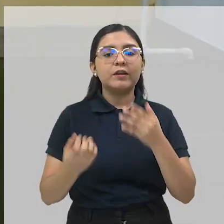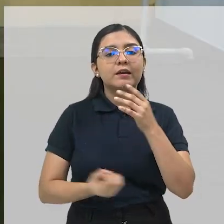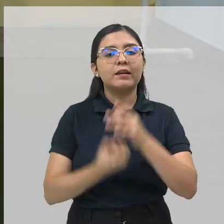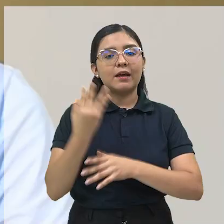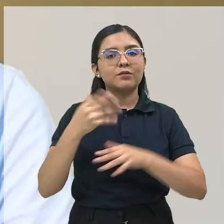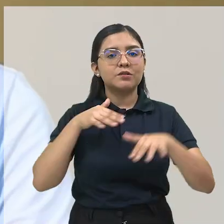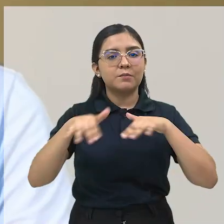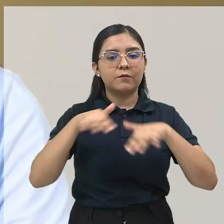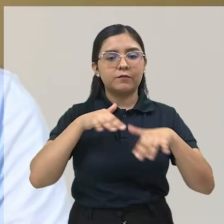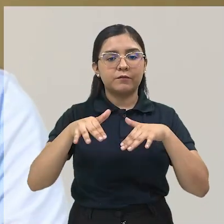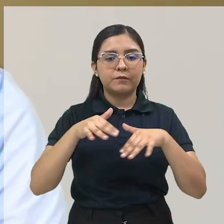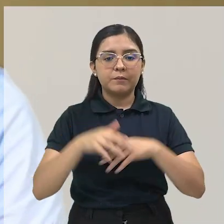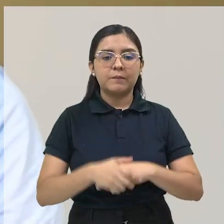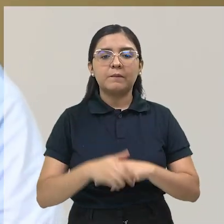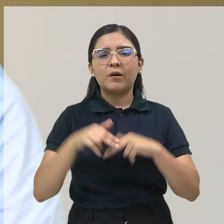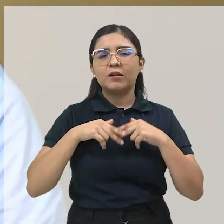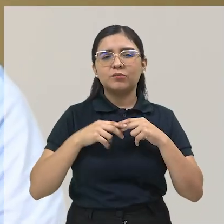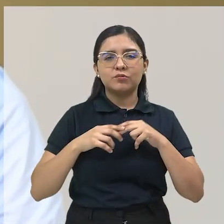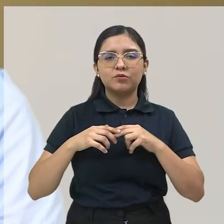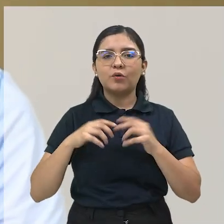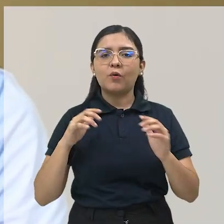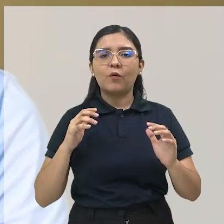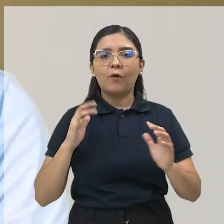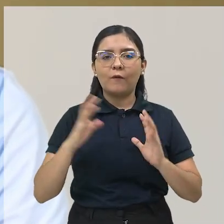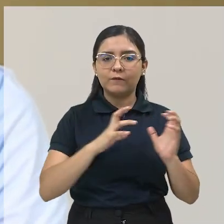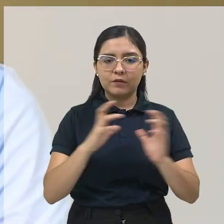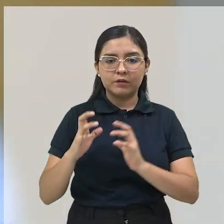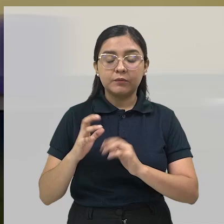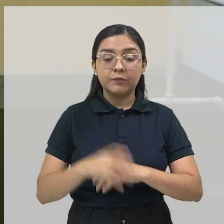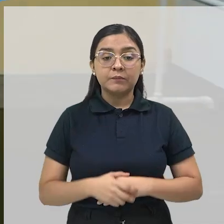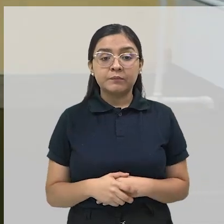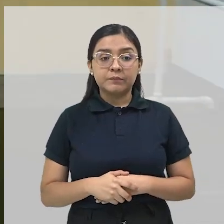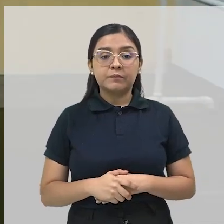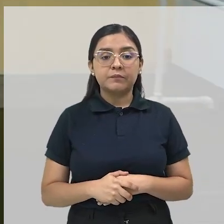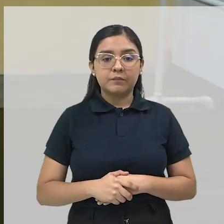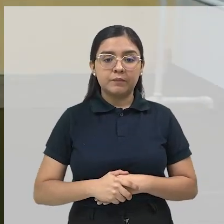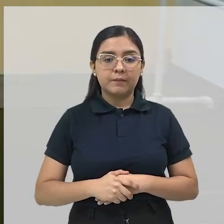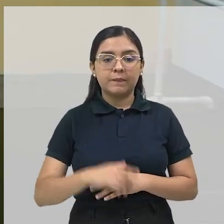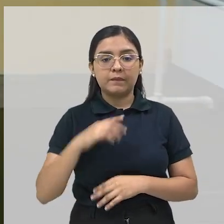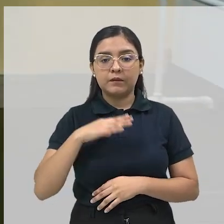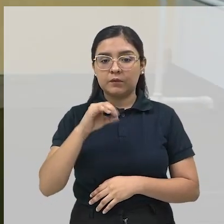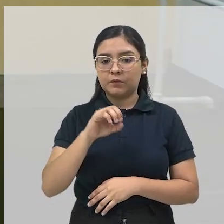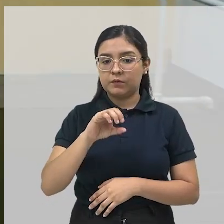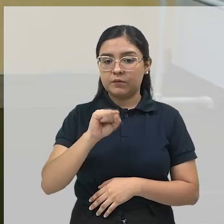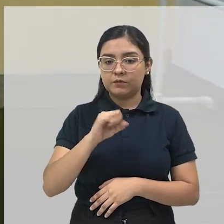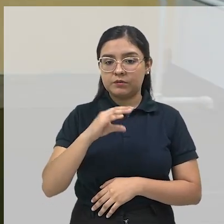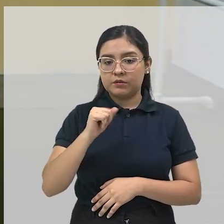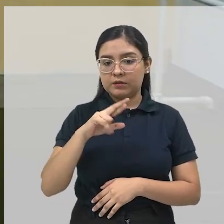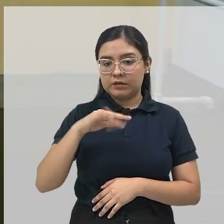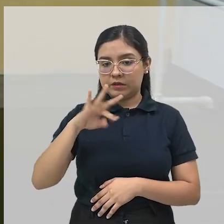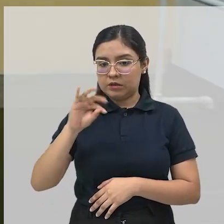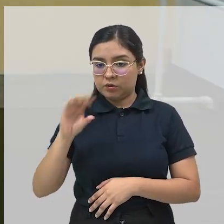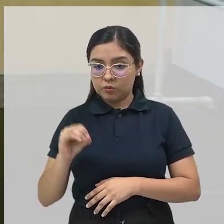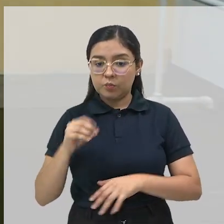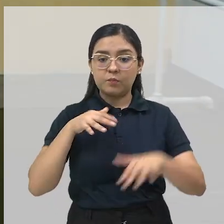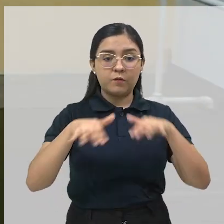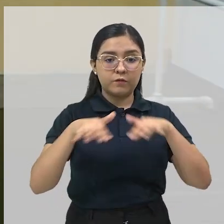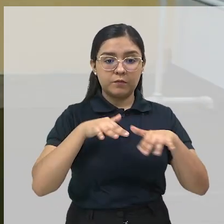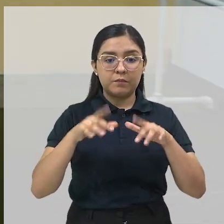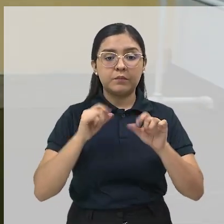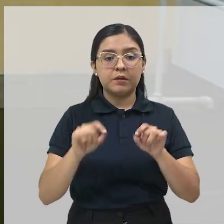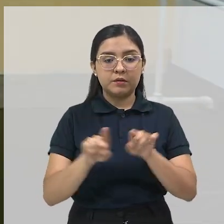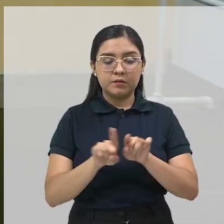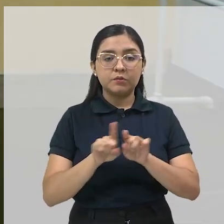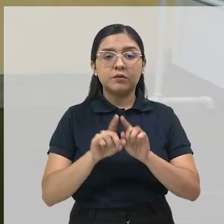passinho em decorrência dos conflitos existidos entre uma banda e outra. A tesoura de Oscarito, baseado nos movimentos de ataque